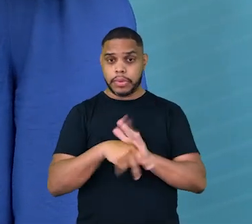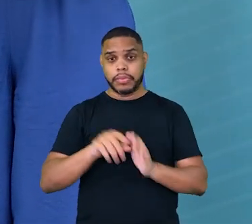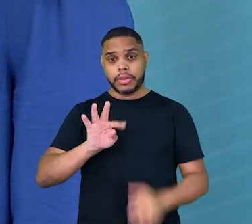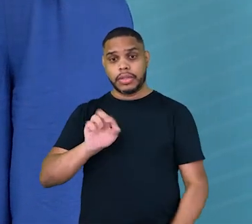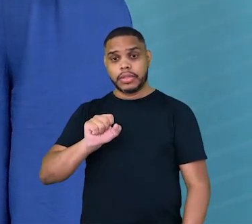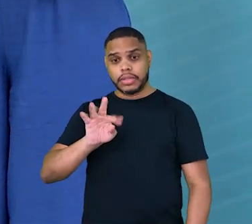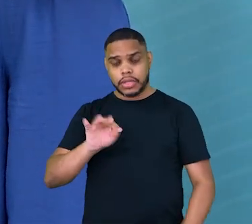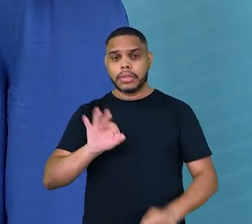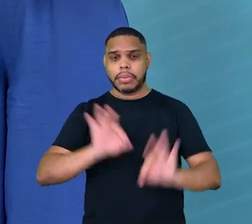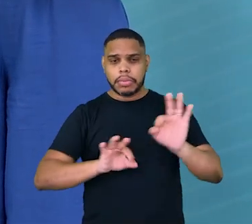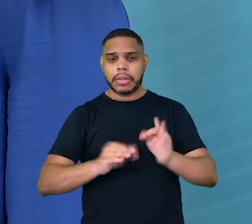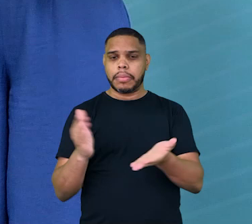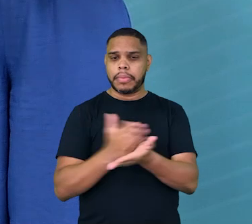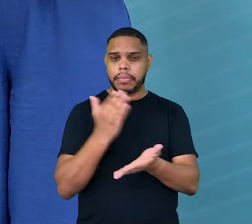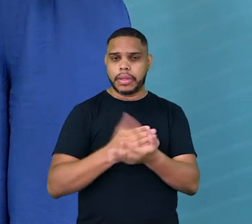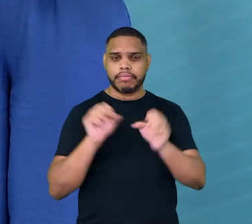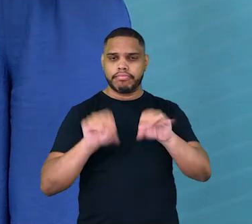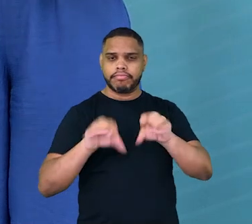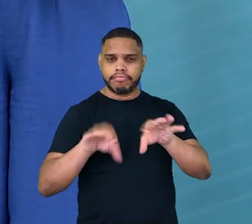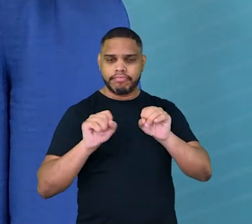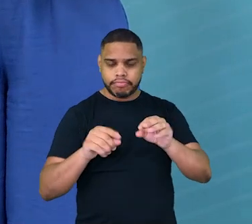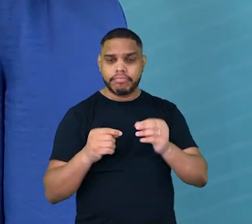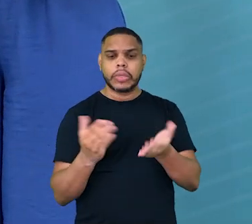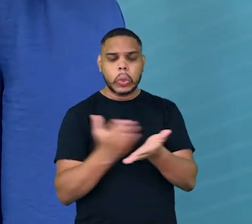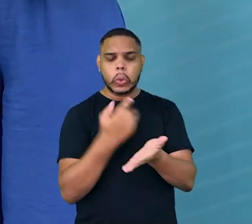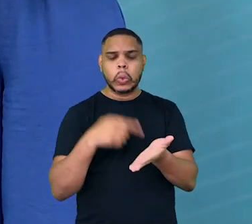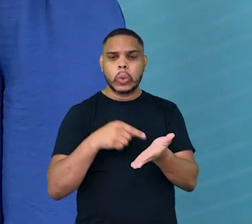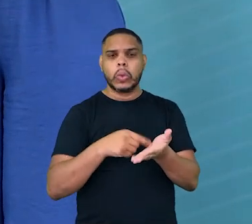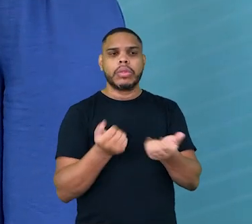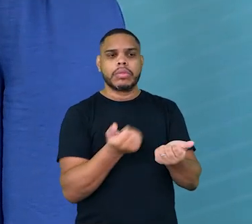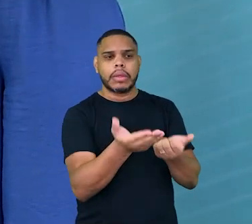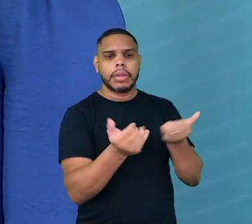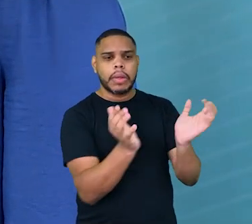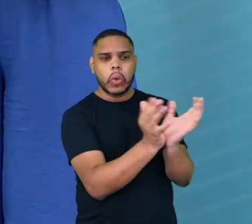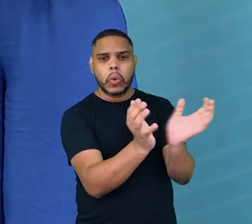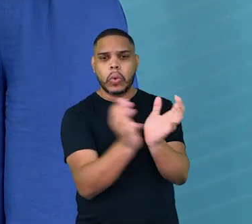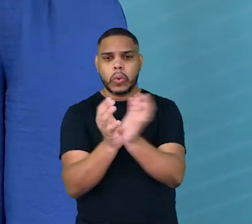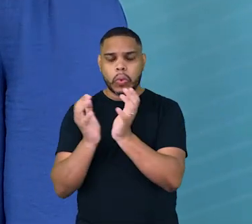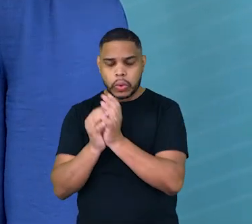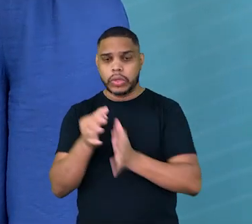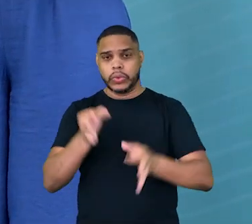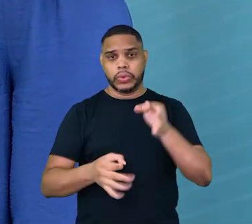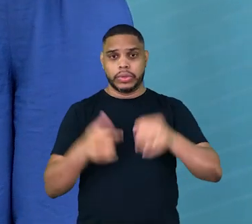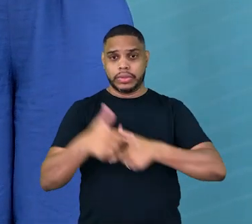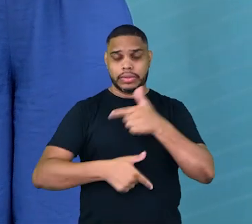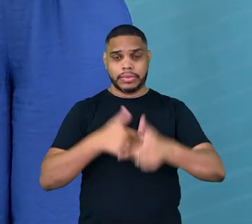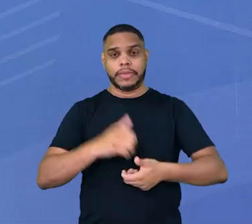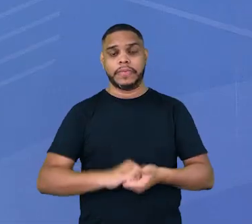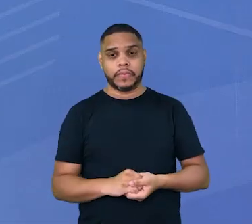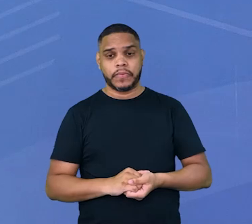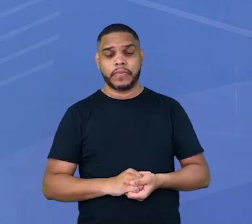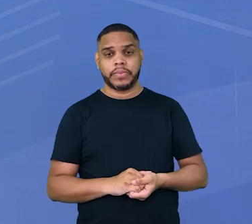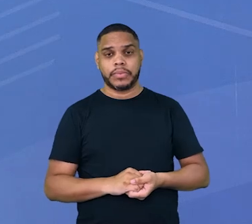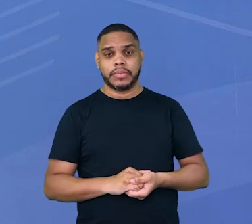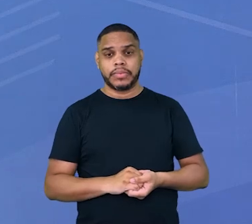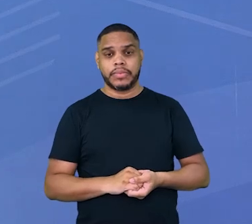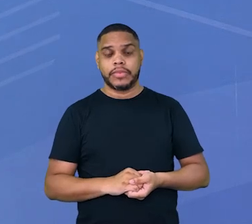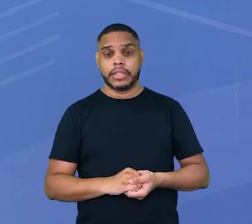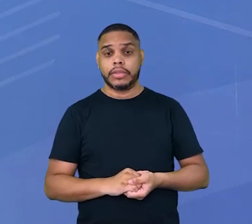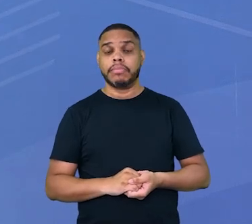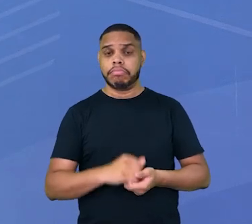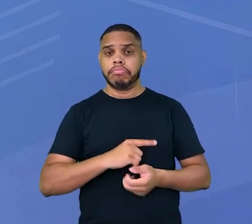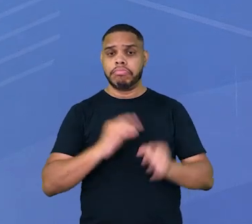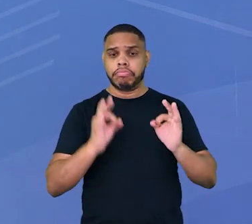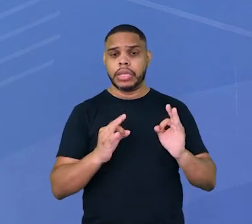TST elaborou um guia de orientação. O documento é destinado aos órgãos que compõem a Justiça do Trabalho. Seguir corretamente